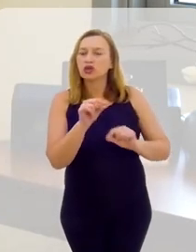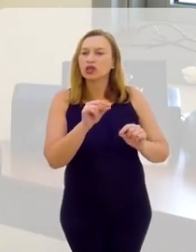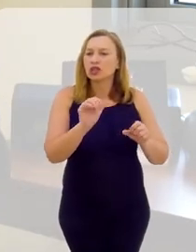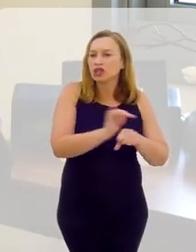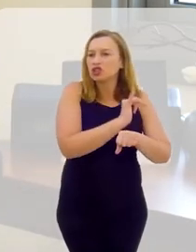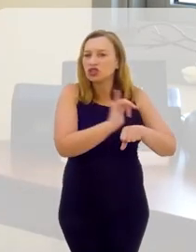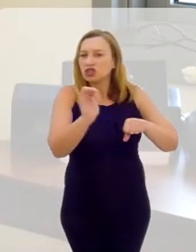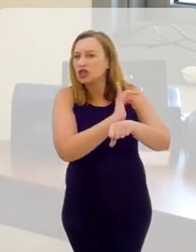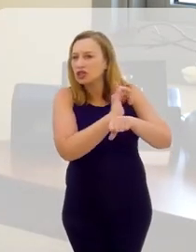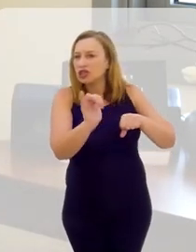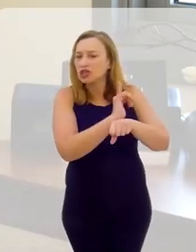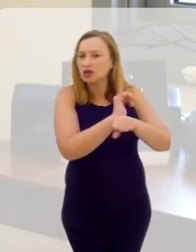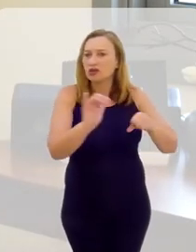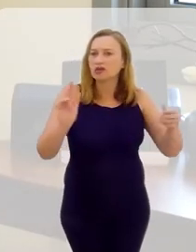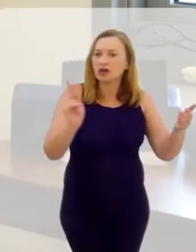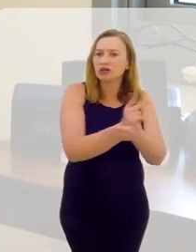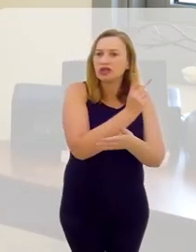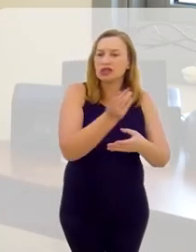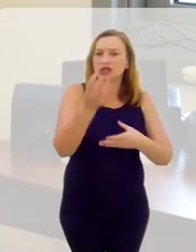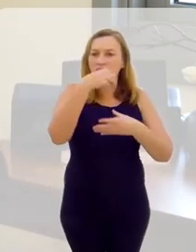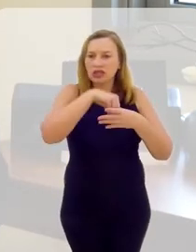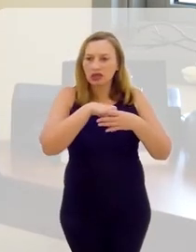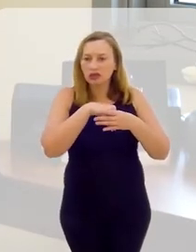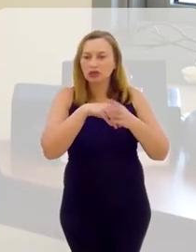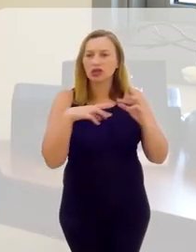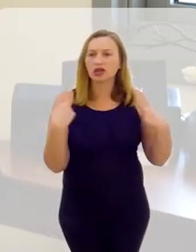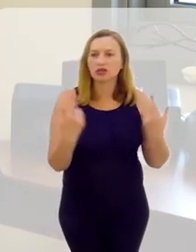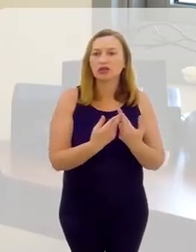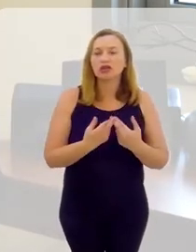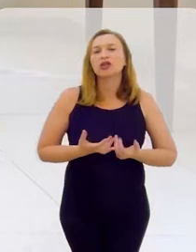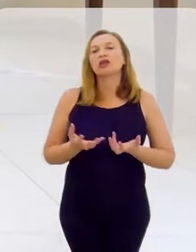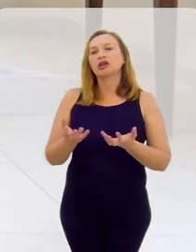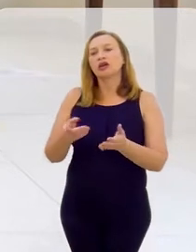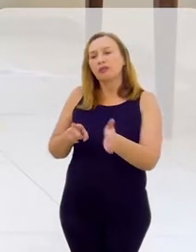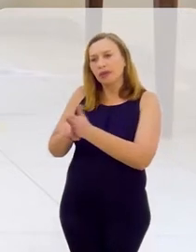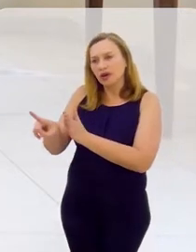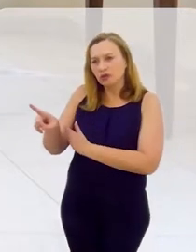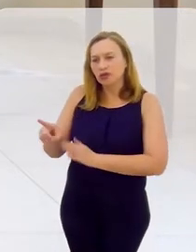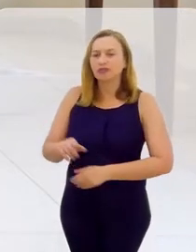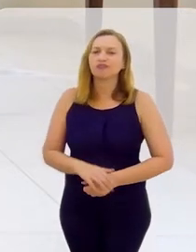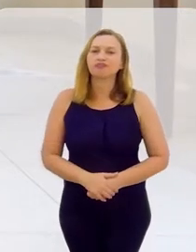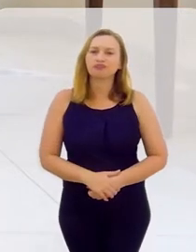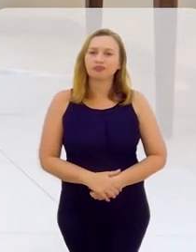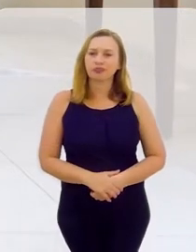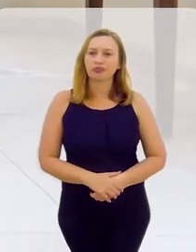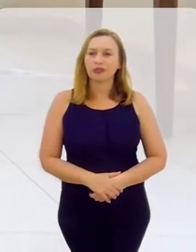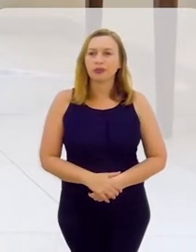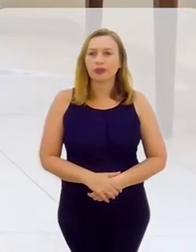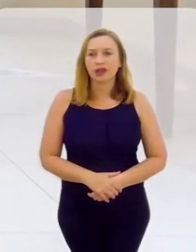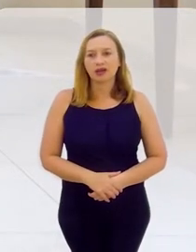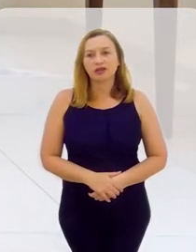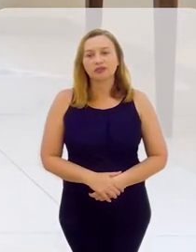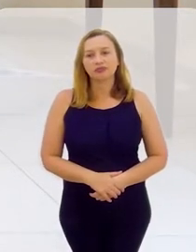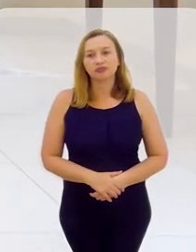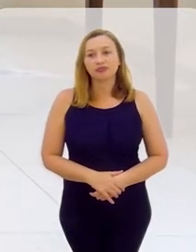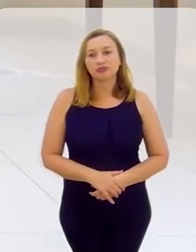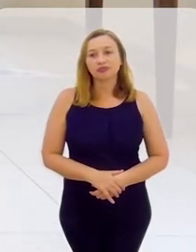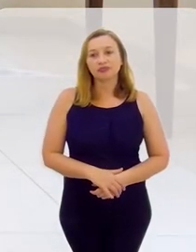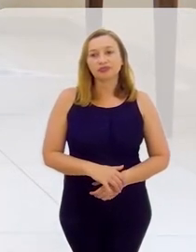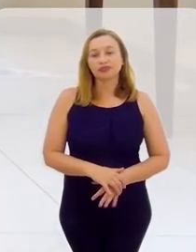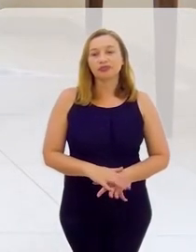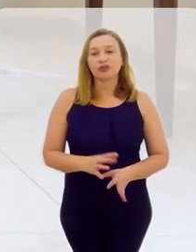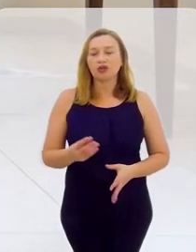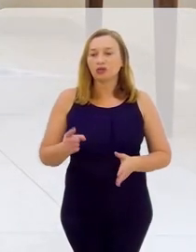definir estratégias, coisas que vão acontecer dentro do quórum. Gostaria de lhe fazer uma pergunta. Nos dias de